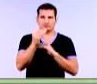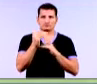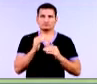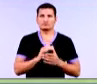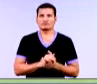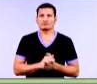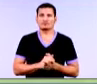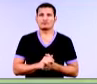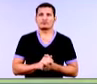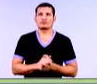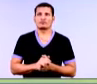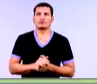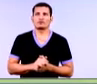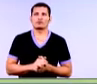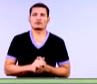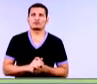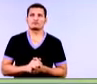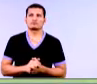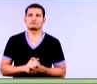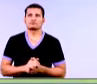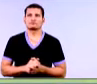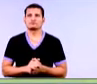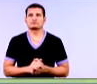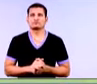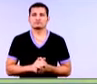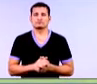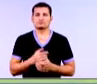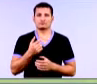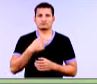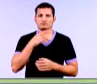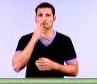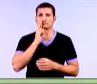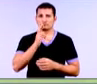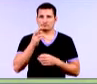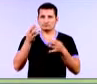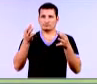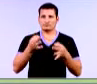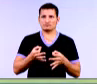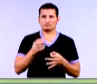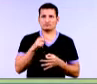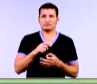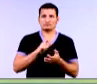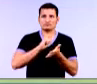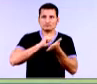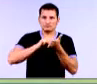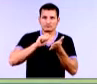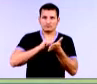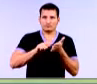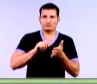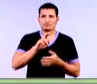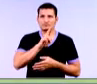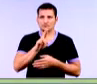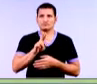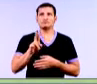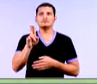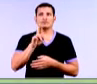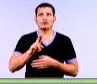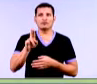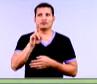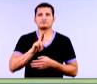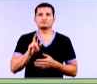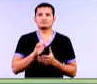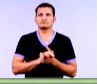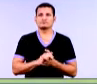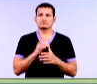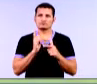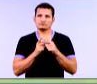E eu vou chegar na minha resposta correta, que é escrever nome usuário. E por